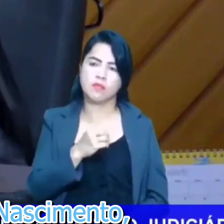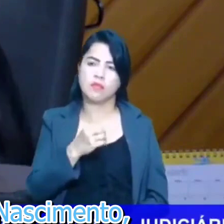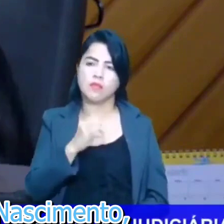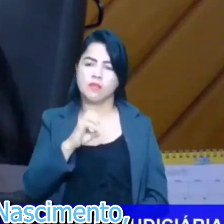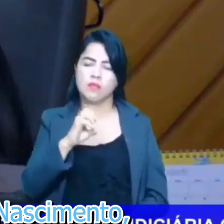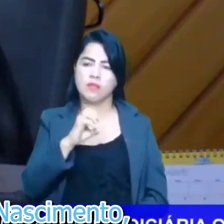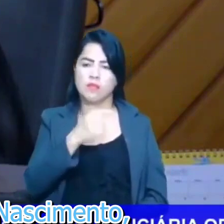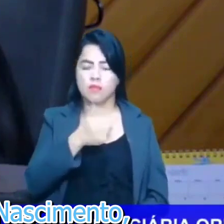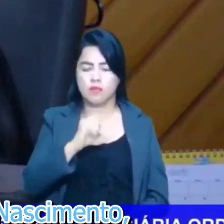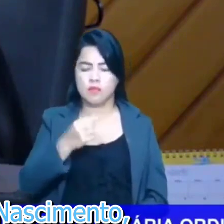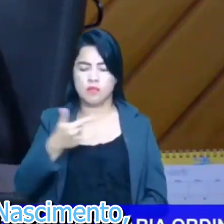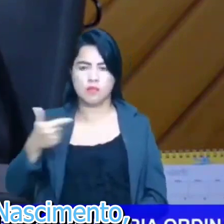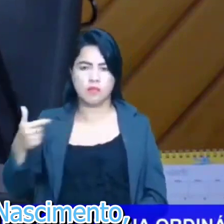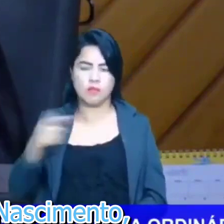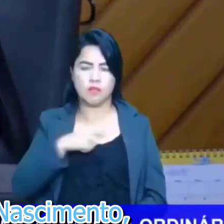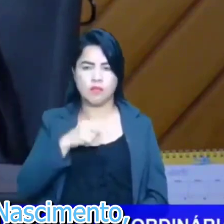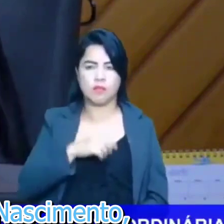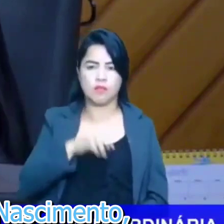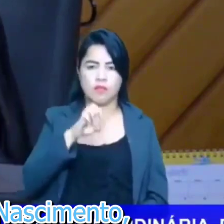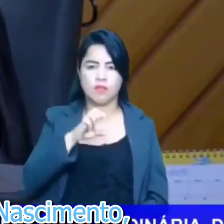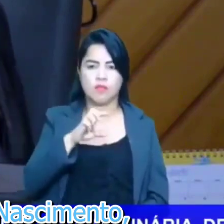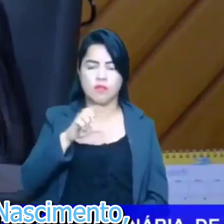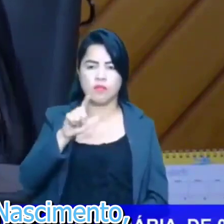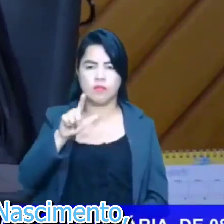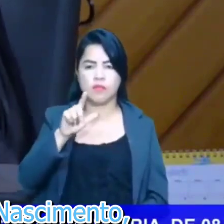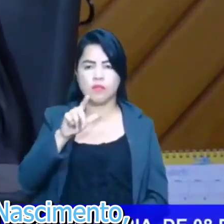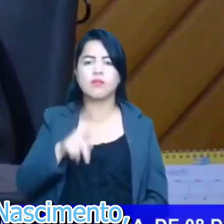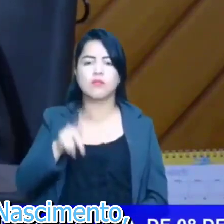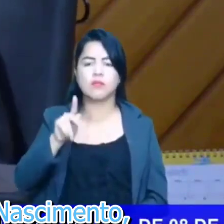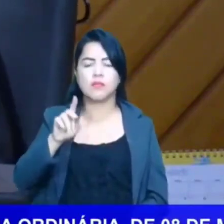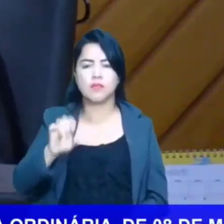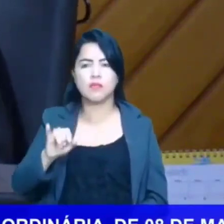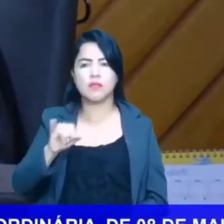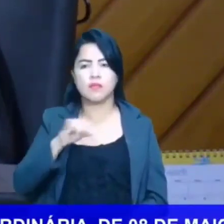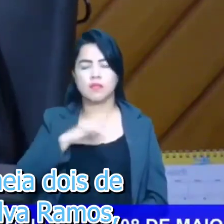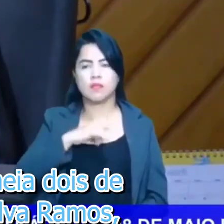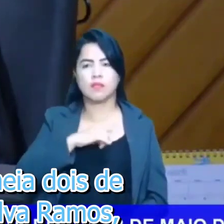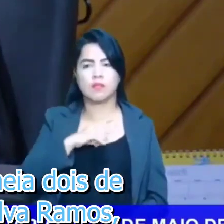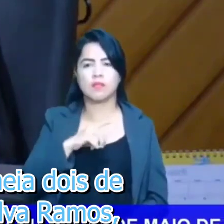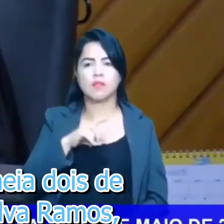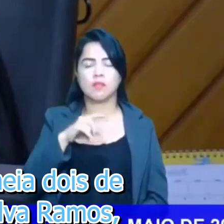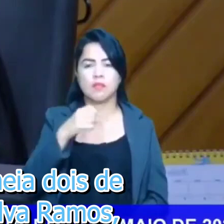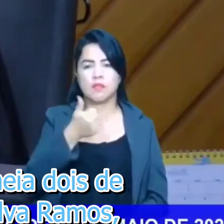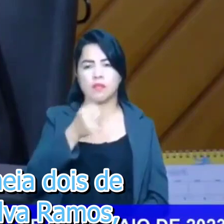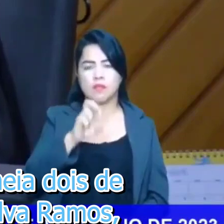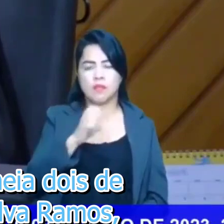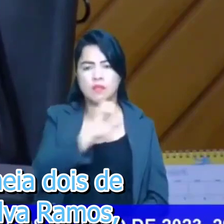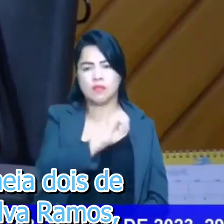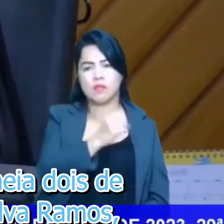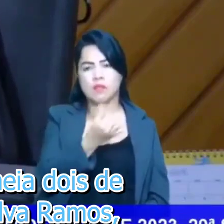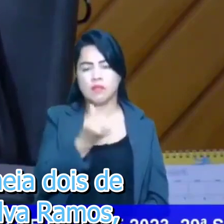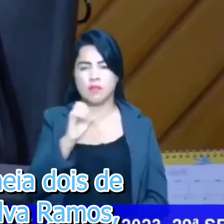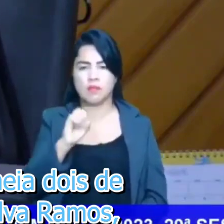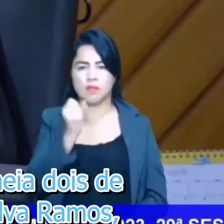060-954/2022. Interessada é Elke Lúcia Bahia do Nascimento. E a 15 é a prestação de contas